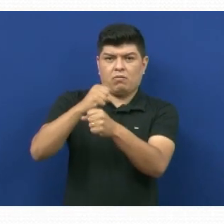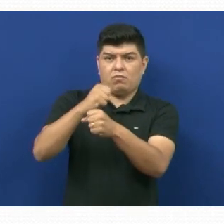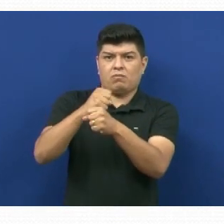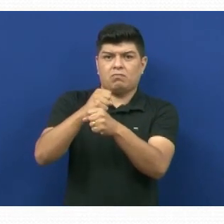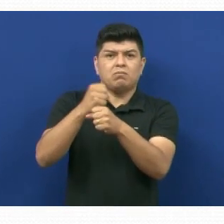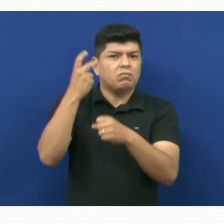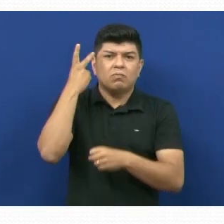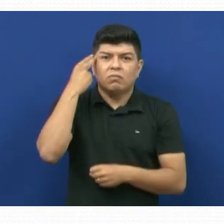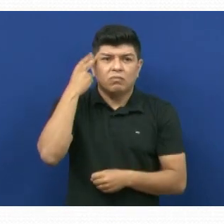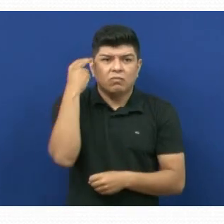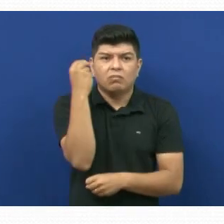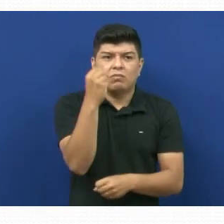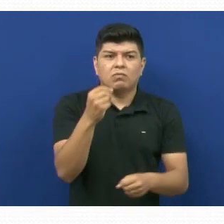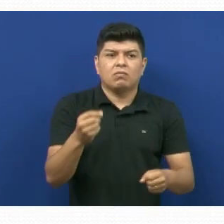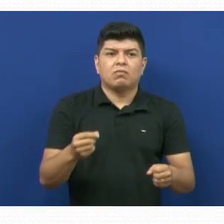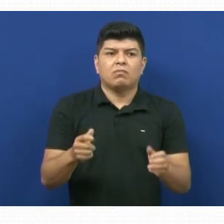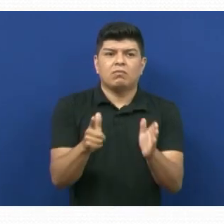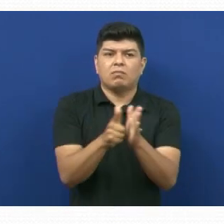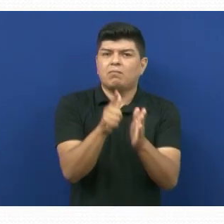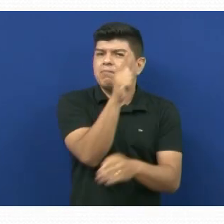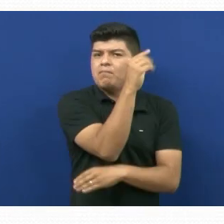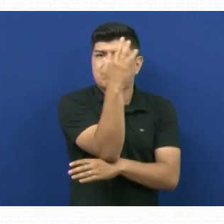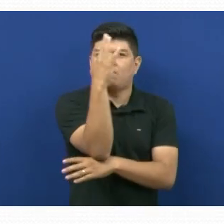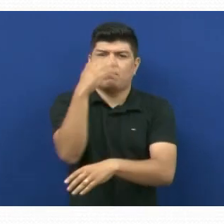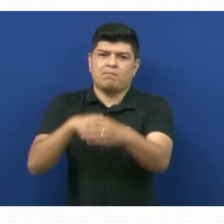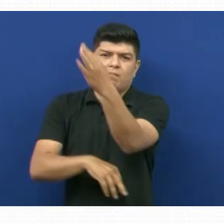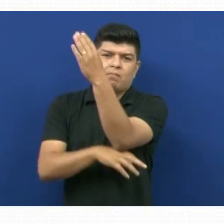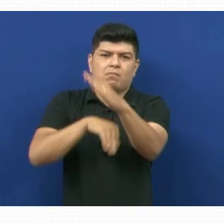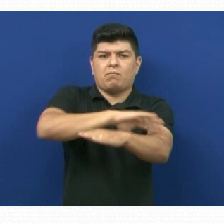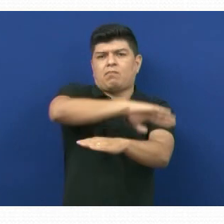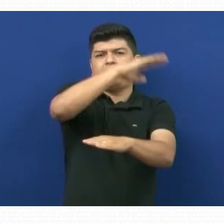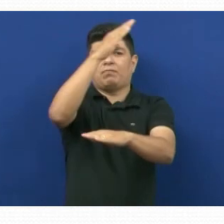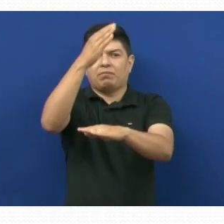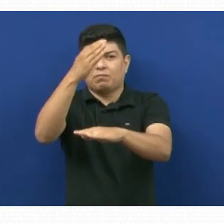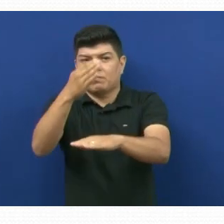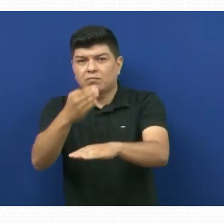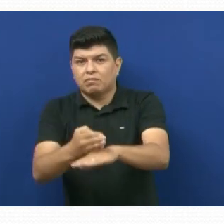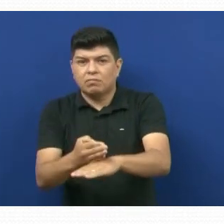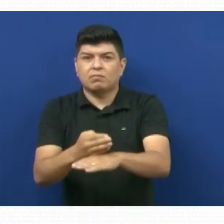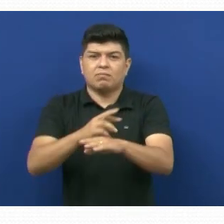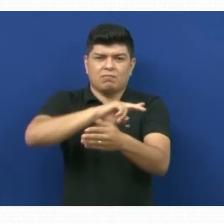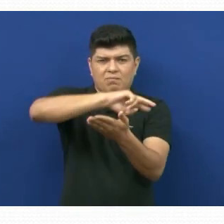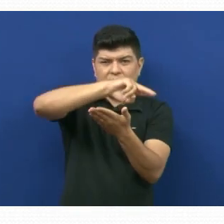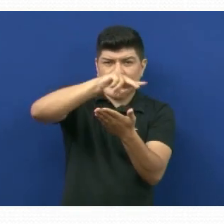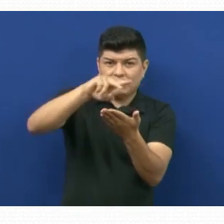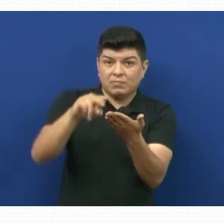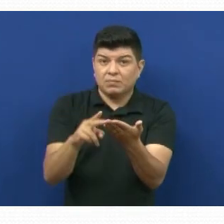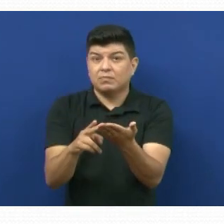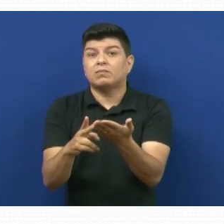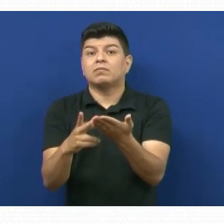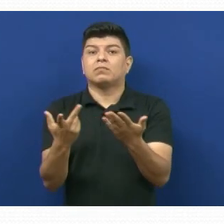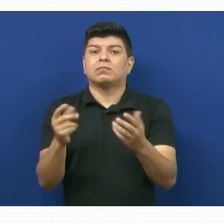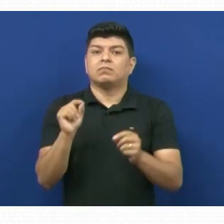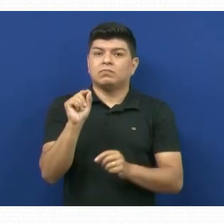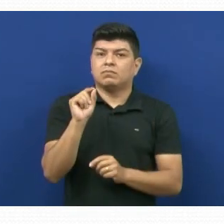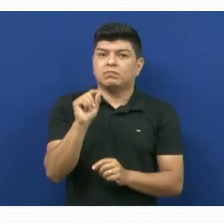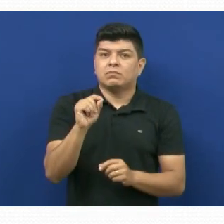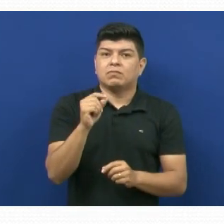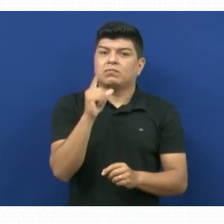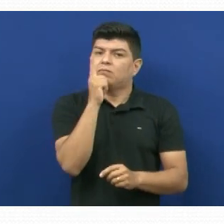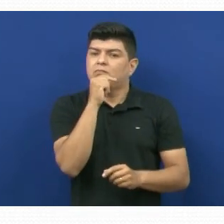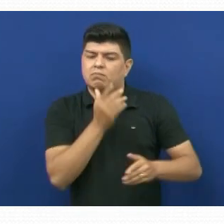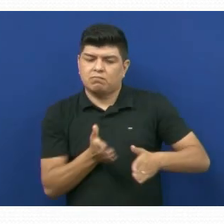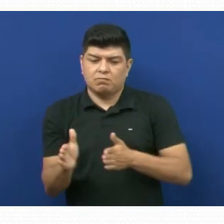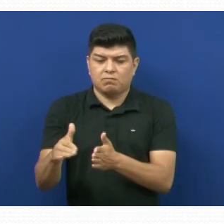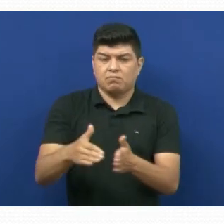da natureza, as formas de relevo, montanhas, serras, planaltos, planícies, a hidrografia através de